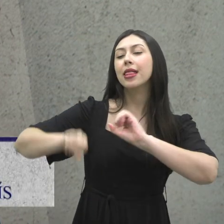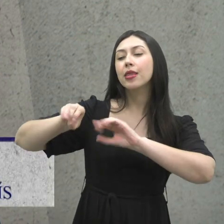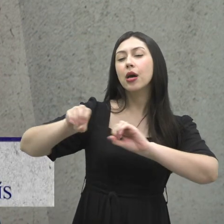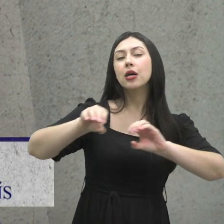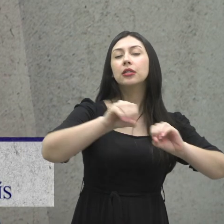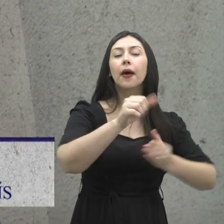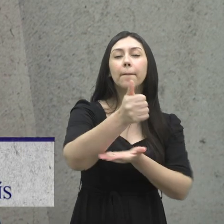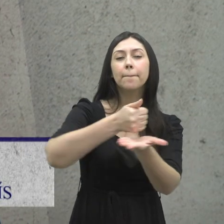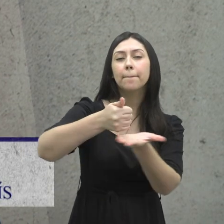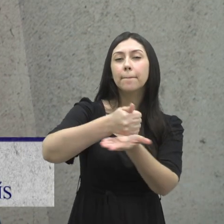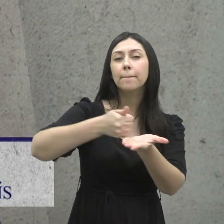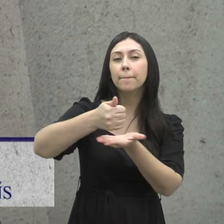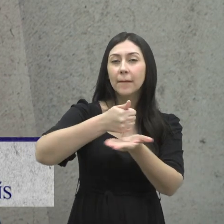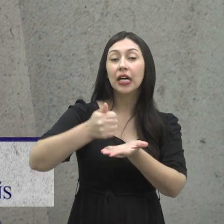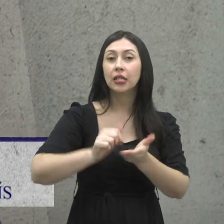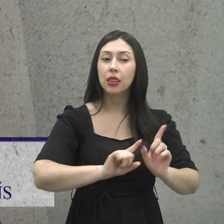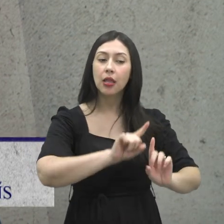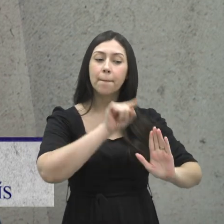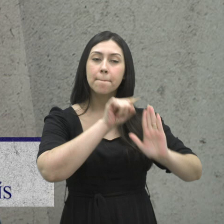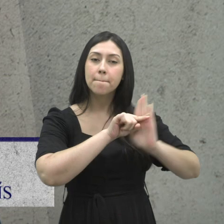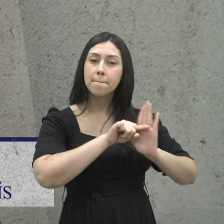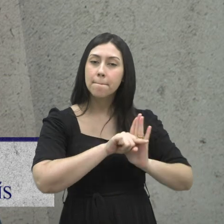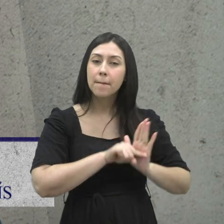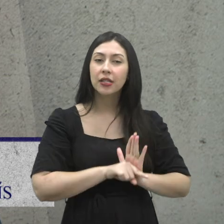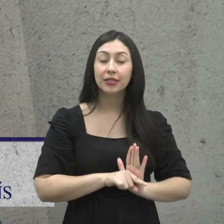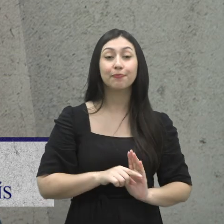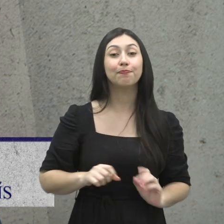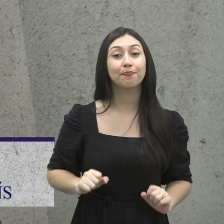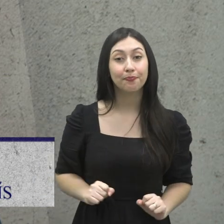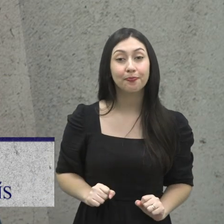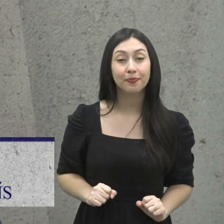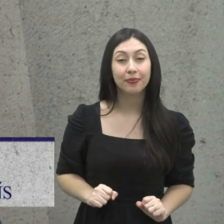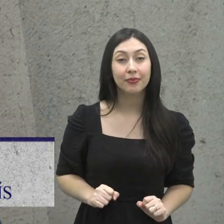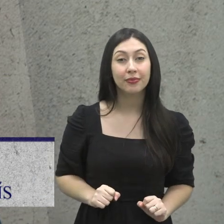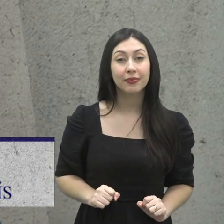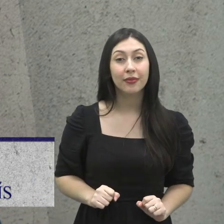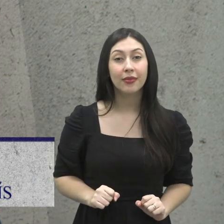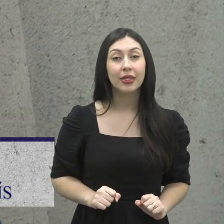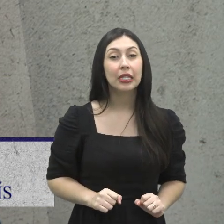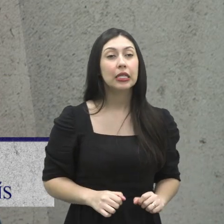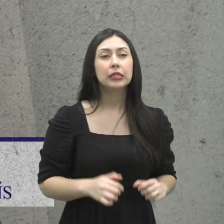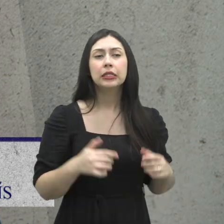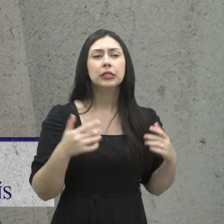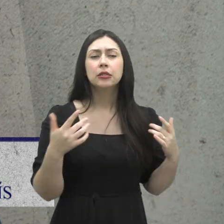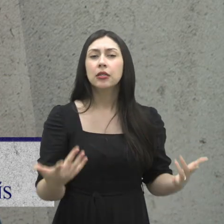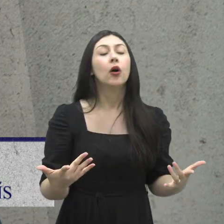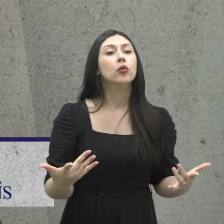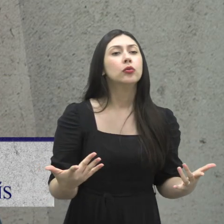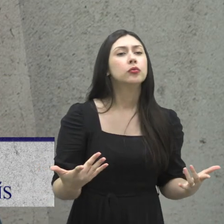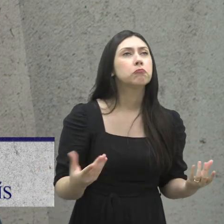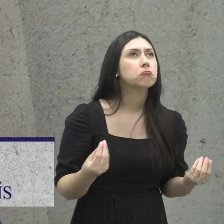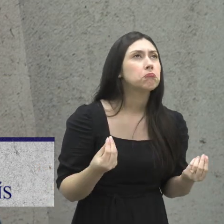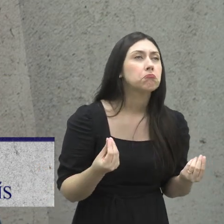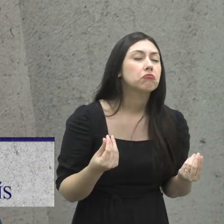brasileira, segundo dados do censo escolar. Está aparecendo aqui para você essa informação. Professora Larissa, o que levou, né,